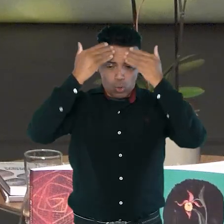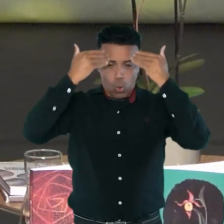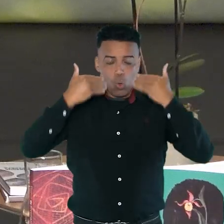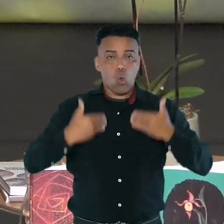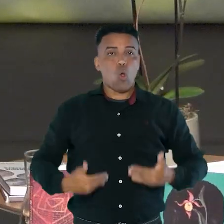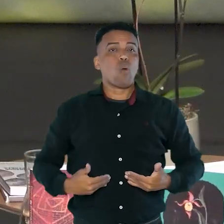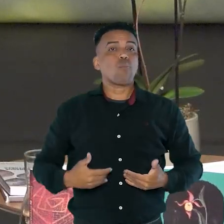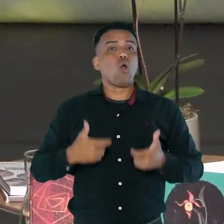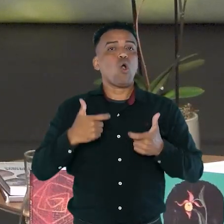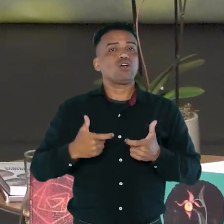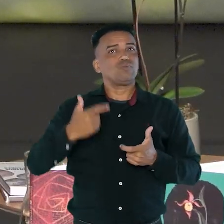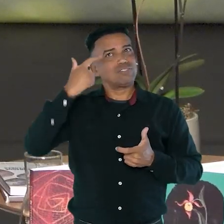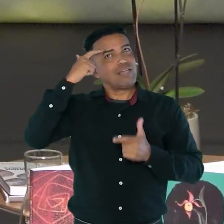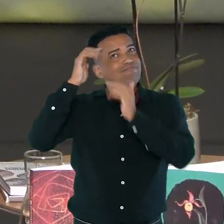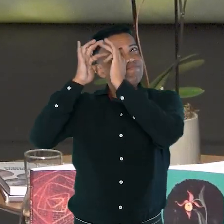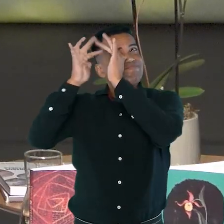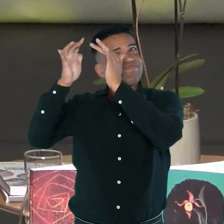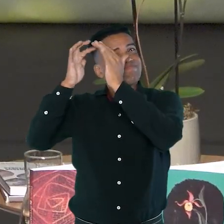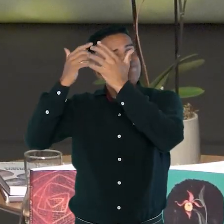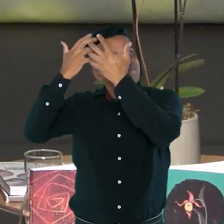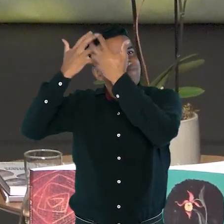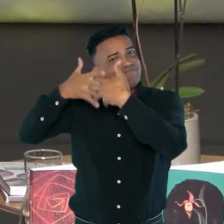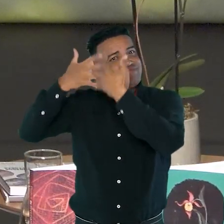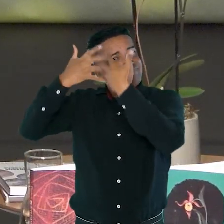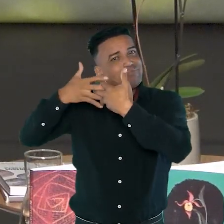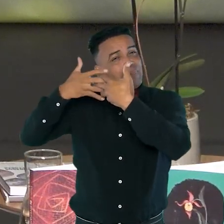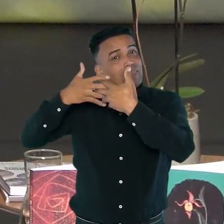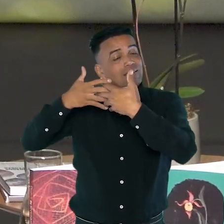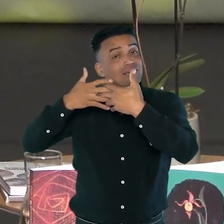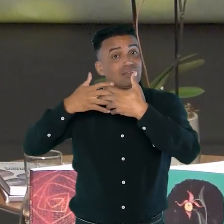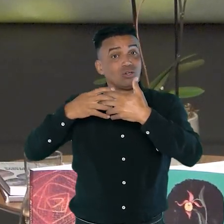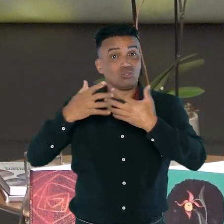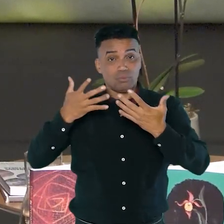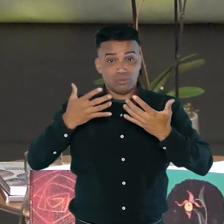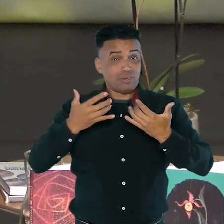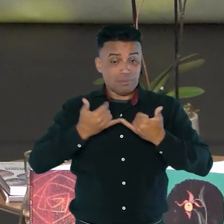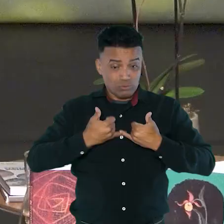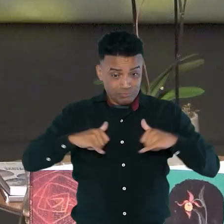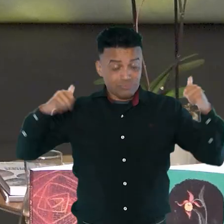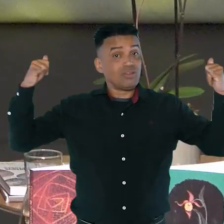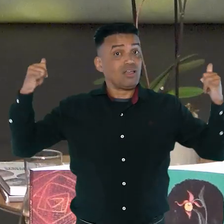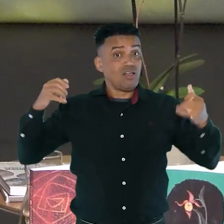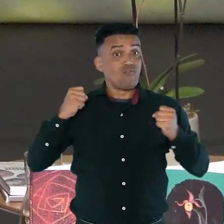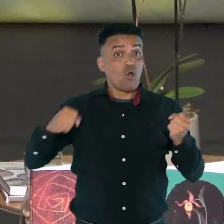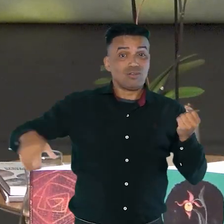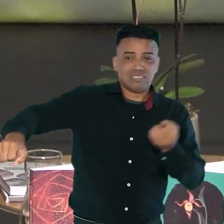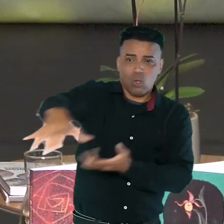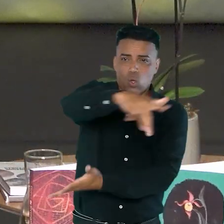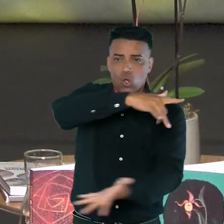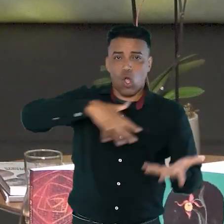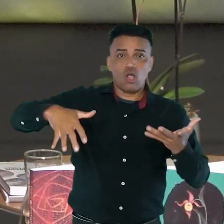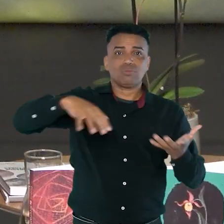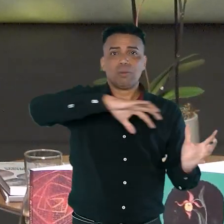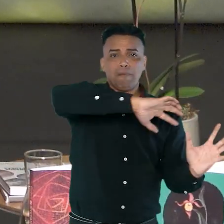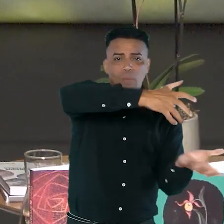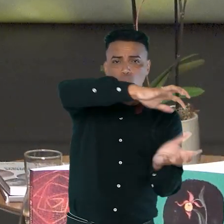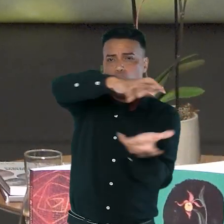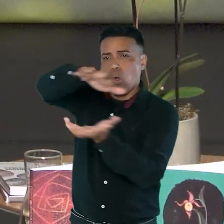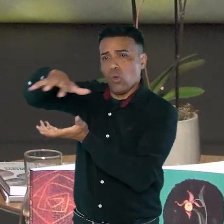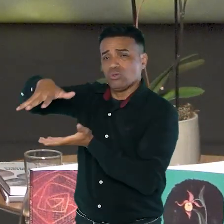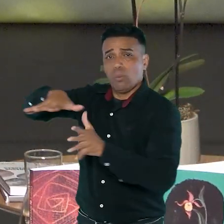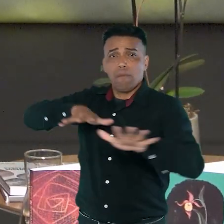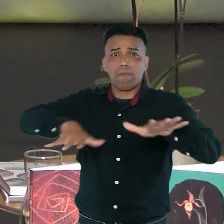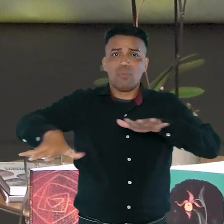onde você pensa. Tá ligado? Somos seres vibrando em força e beleza cósmica. Mundos estranhos de